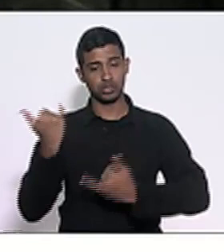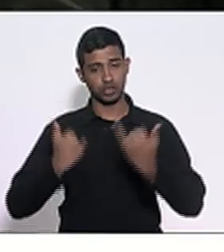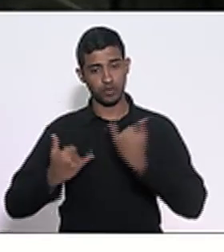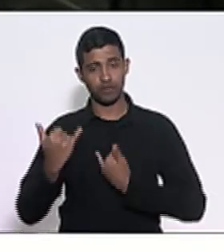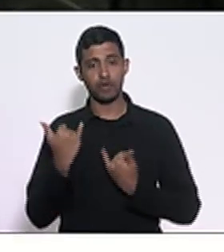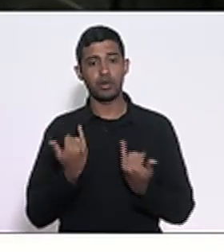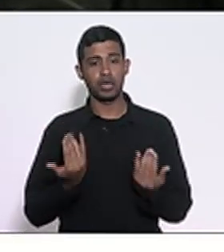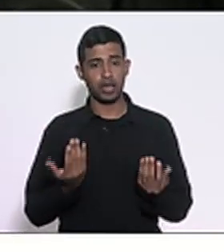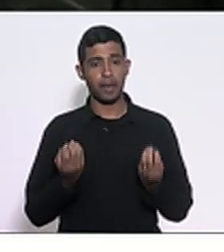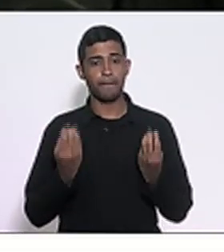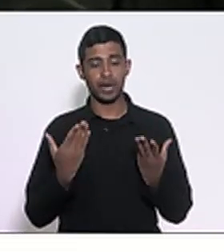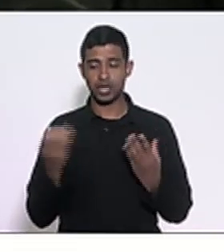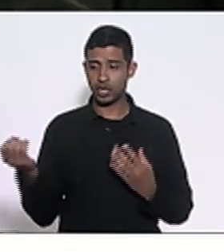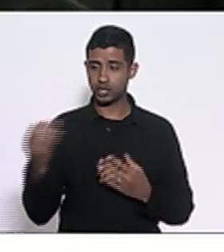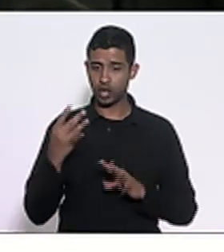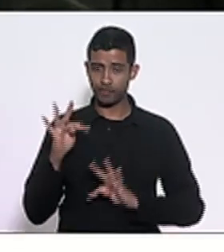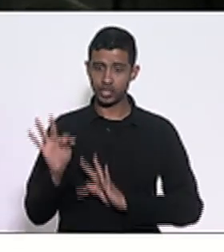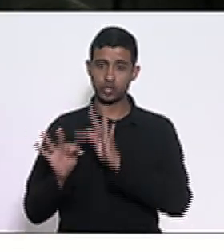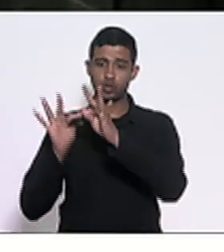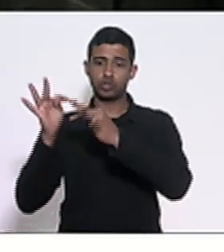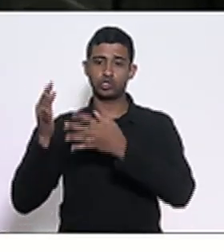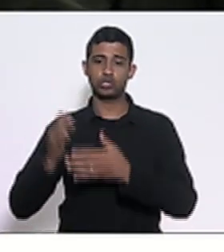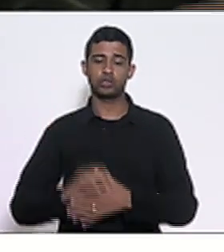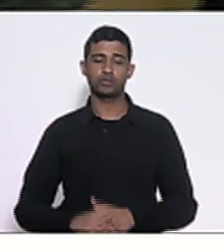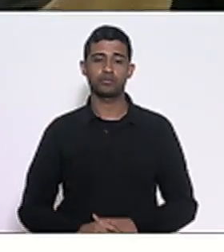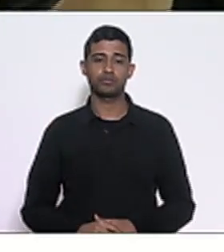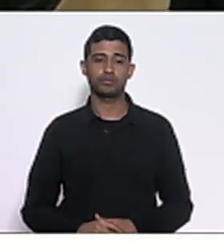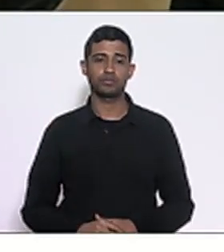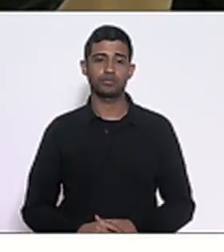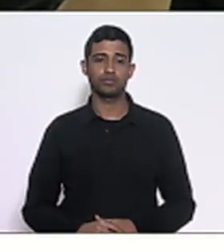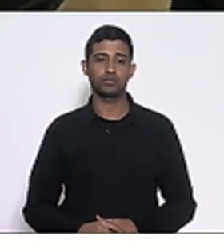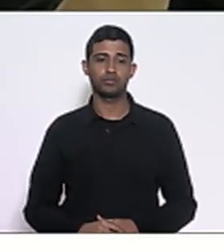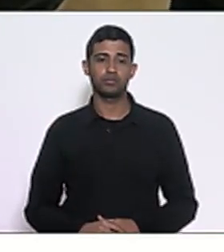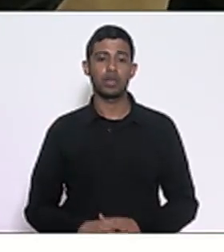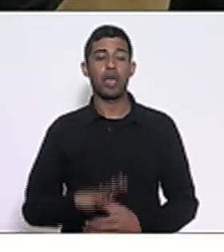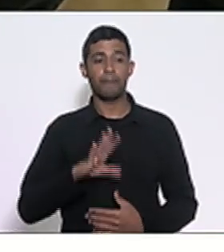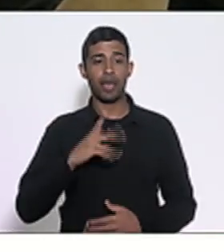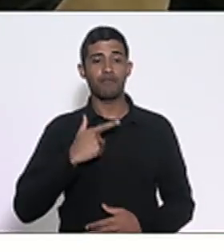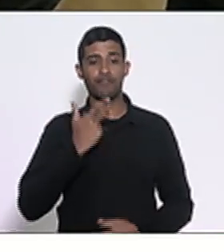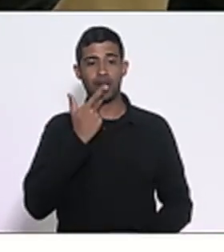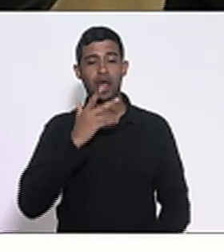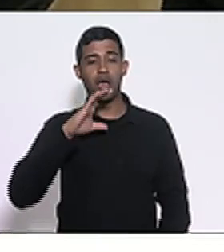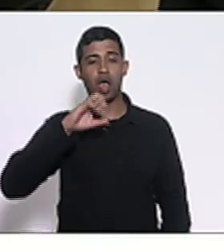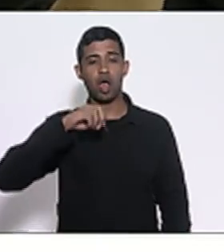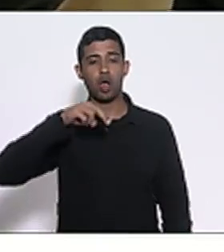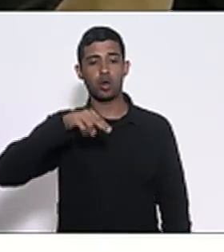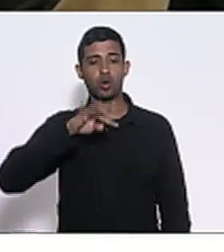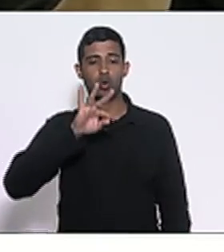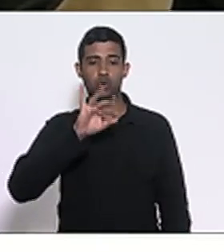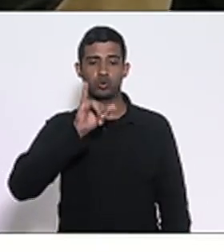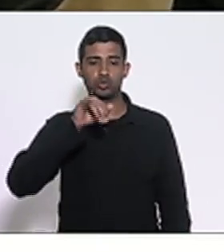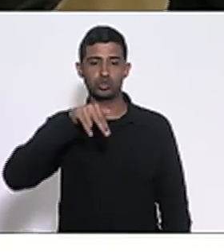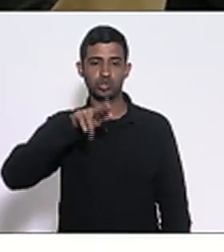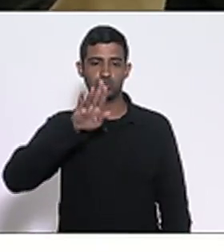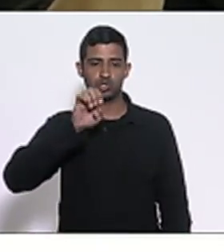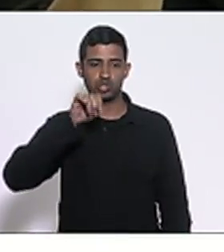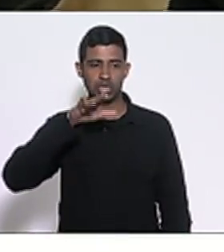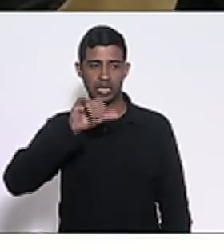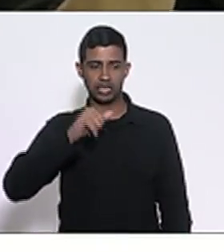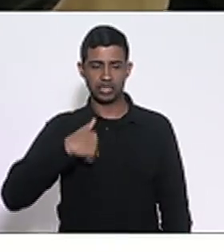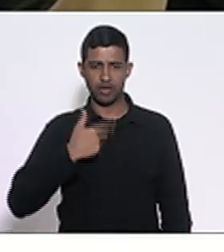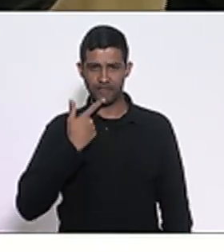para as novas tecnologias. E, quanto à contingência, eu não vou